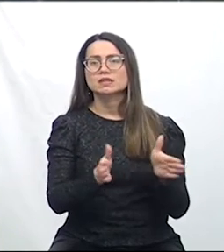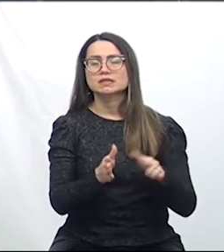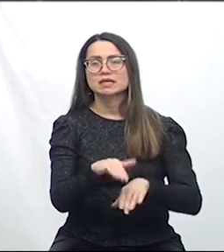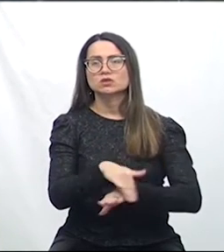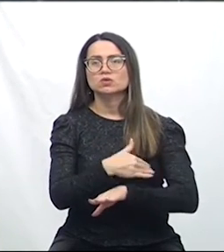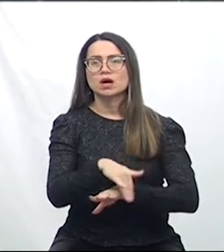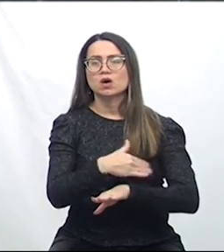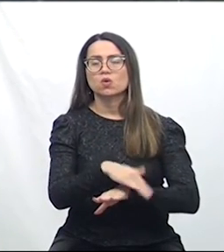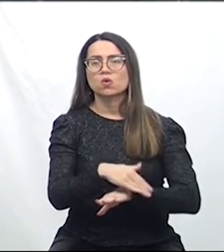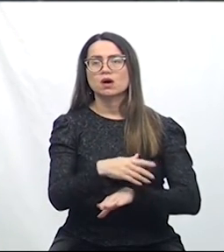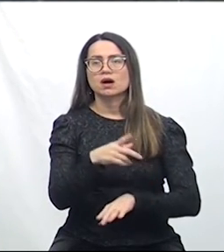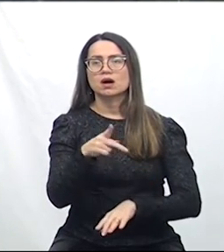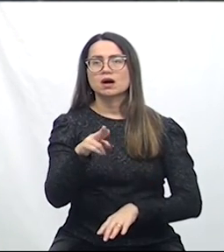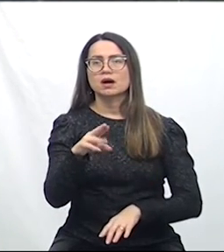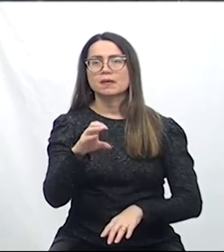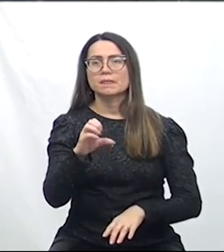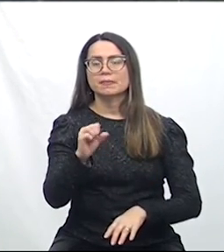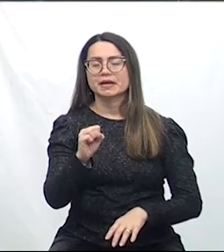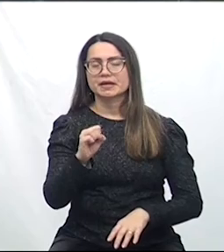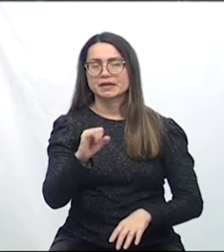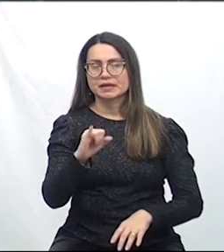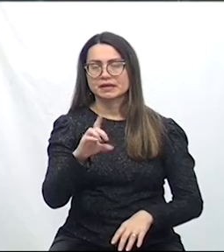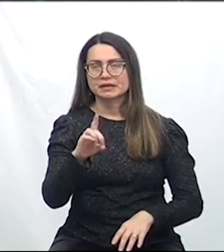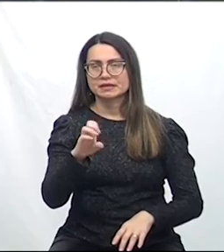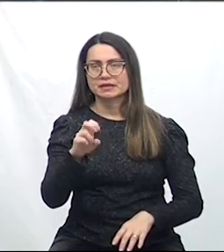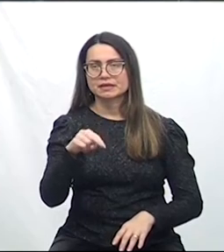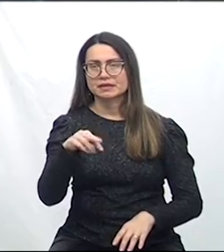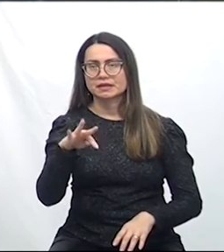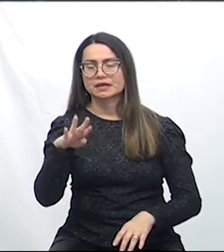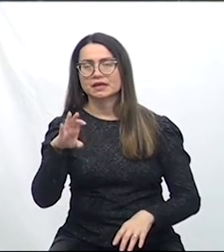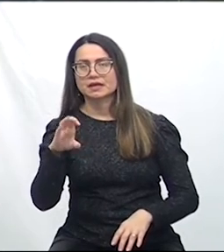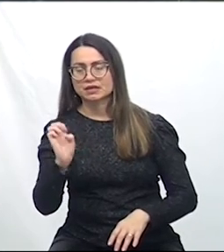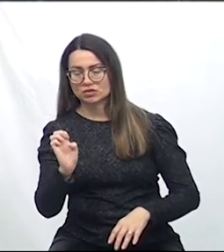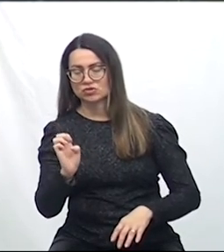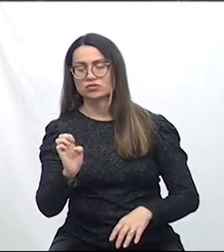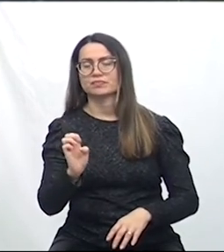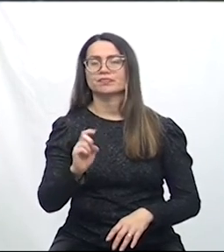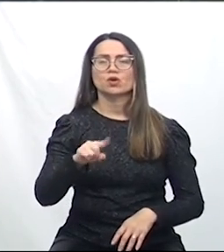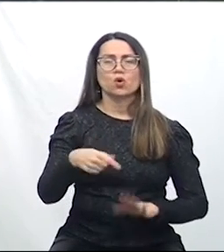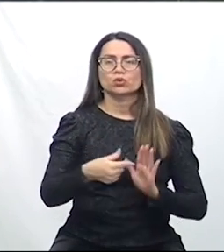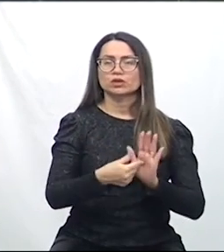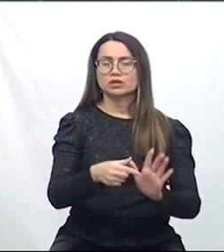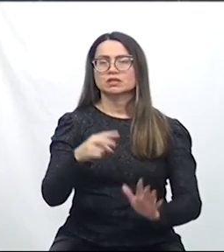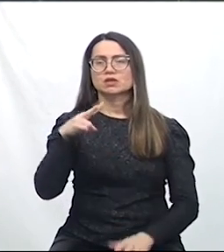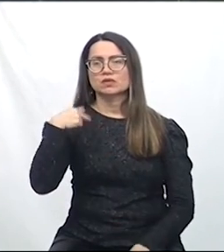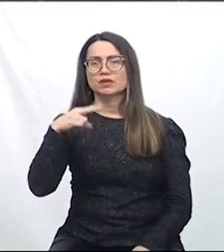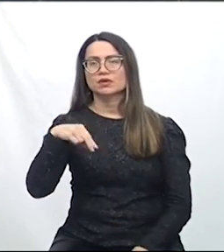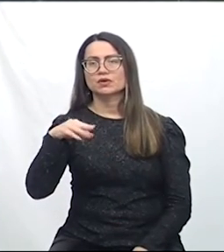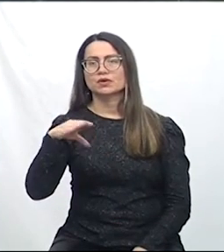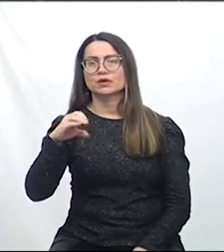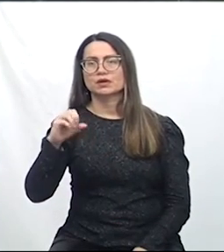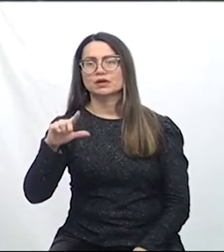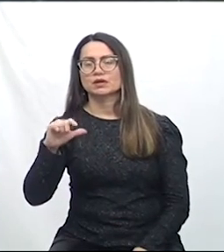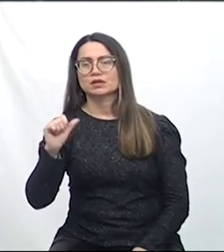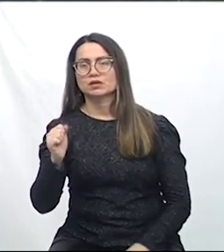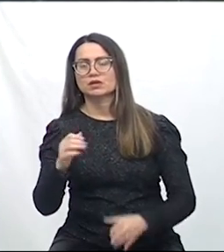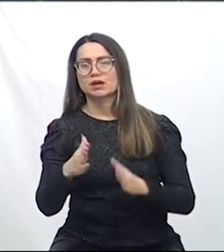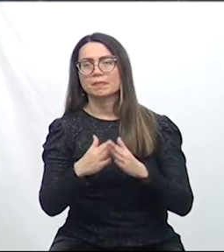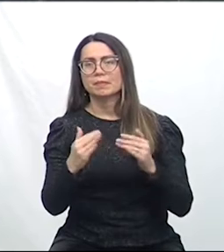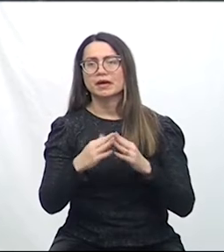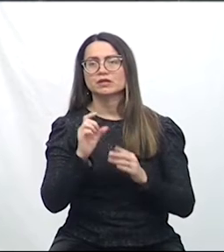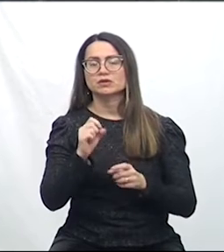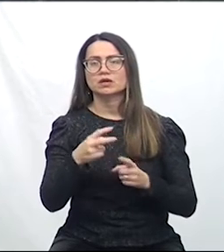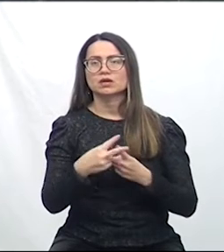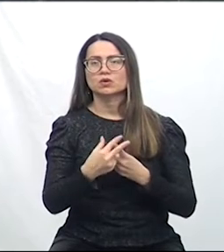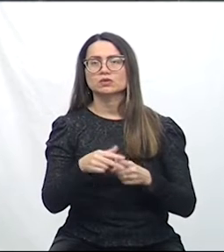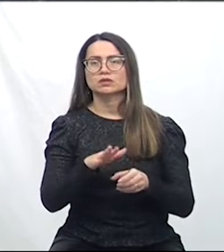Kennedy. Indicação 764-2022, vereador Nicola Martins, reparos na boca de lobo localizada no canteiro